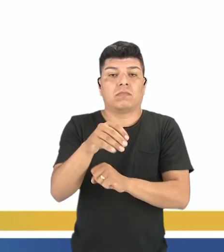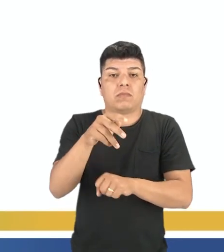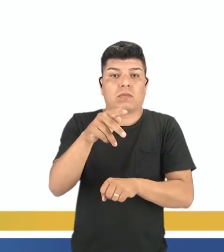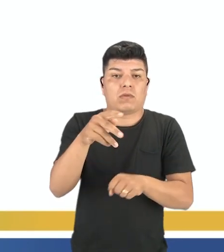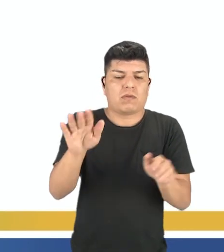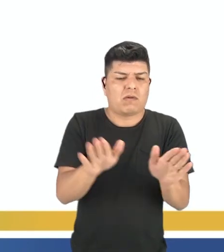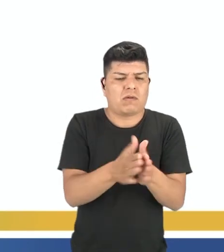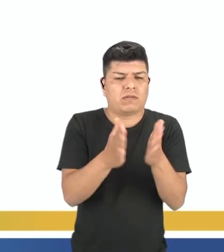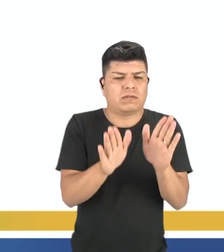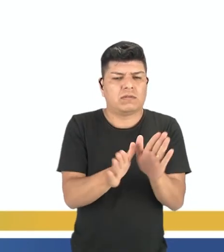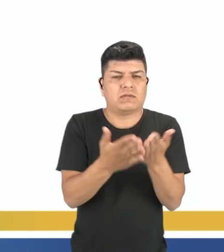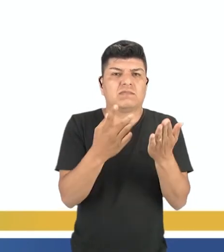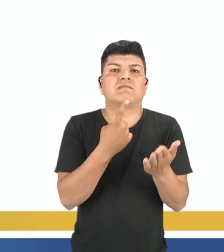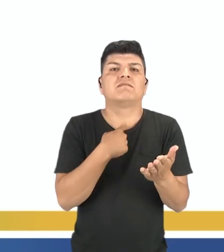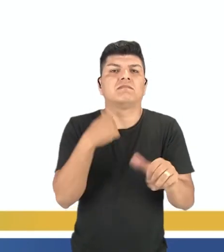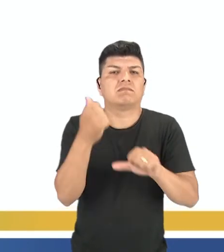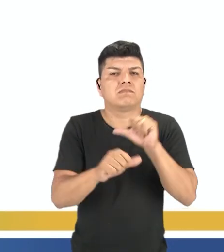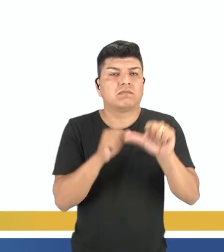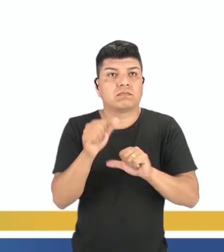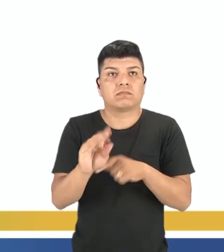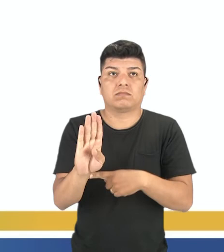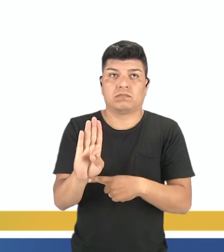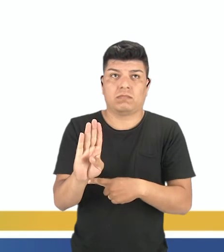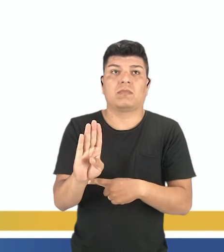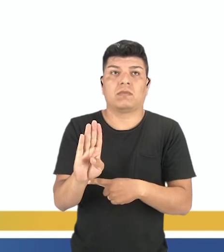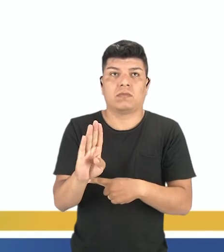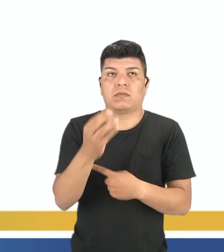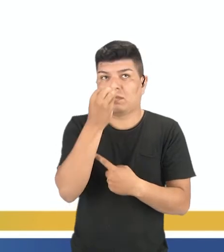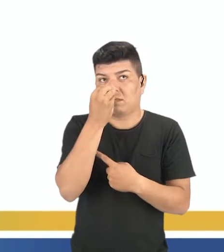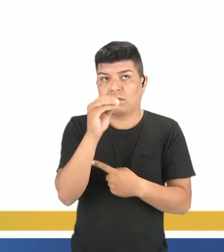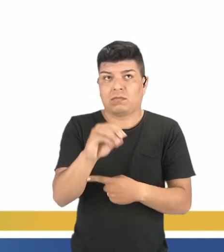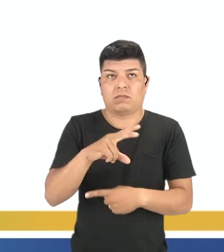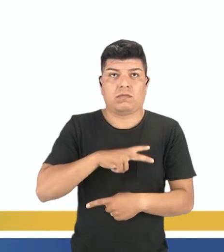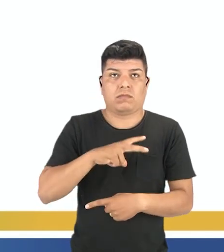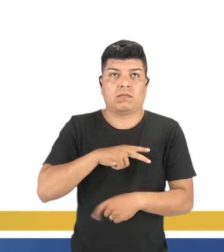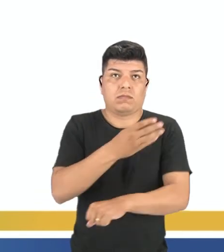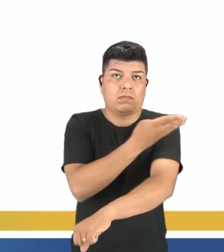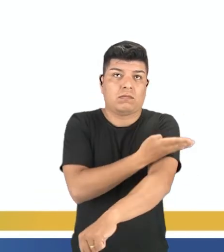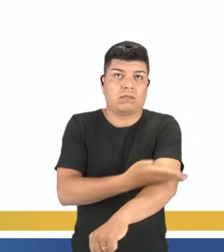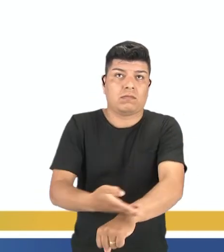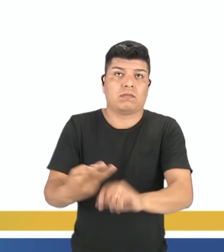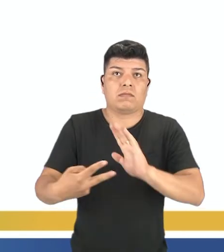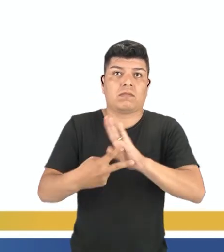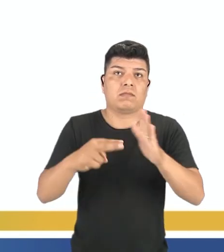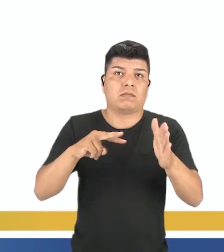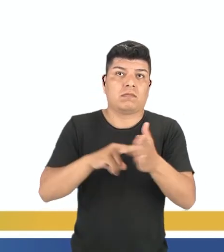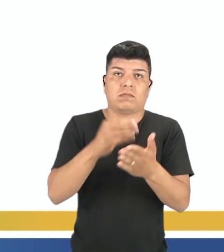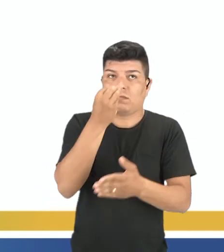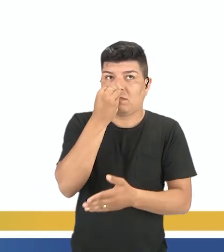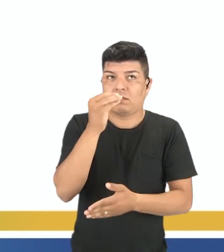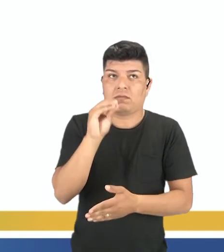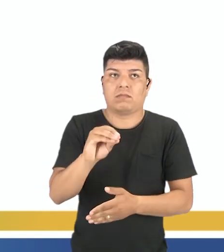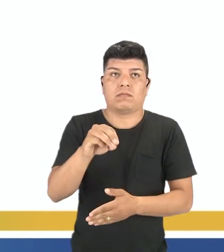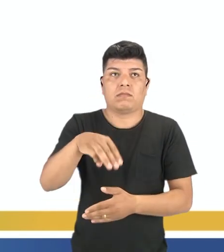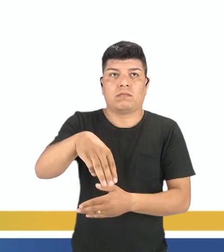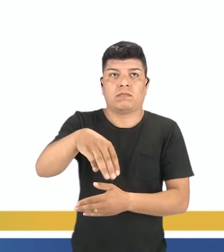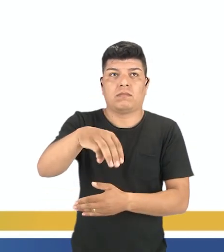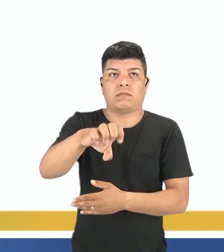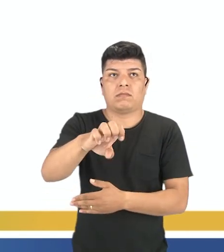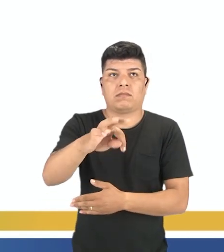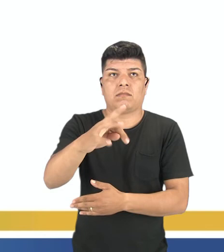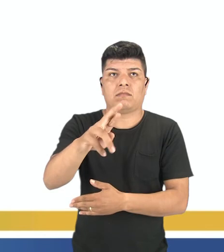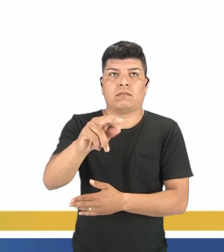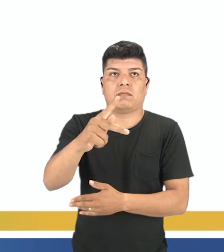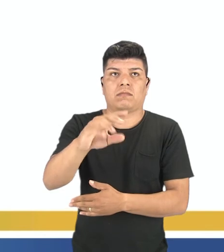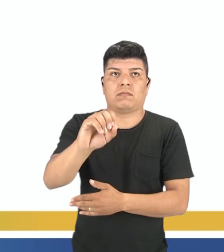alimentando seu desejo de mudança. Letra B. Da rejeição aos portugueses brancos, que significava a rejeição à metrópole, como ocorreu